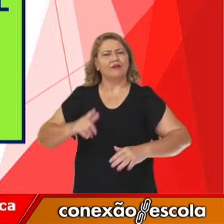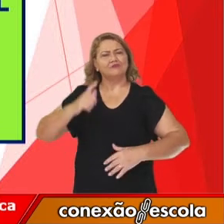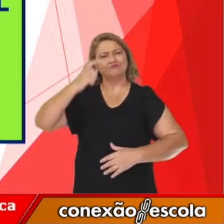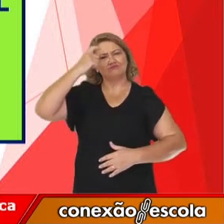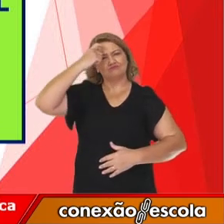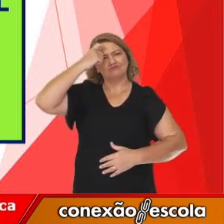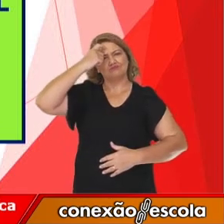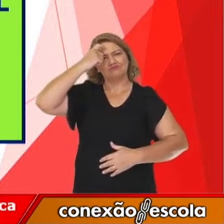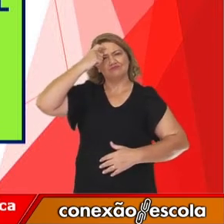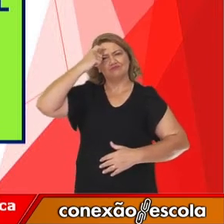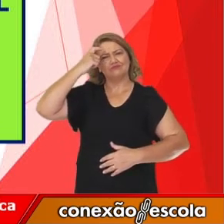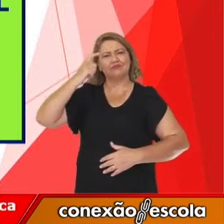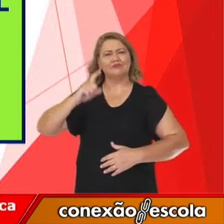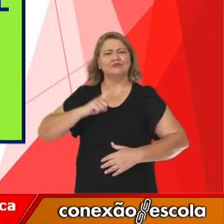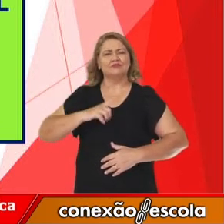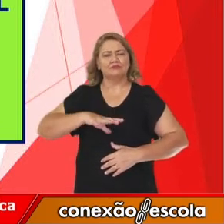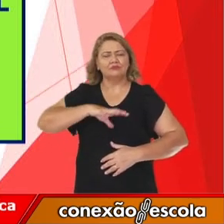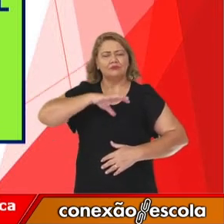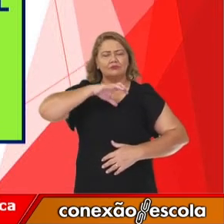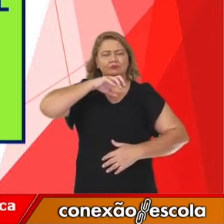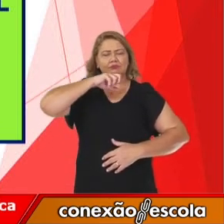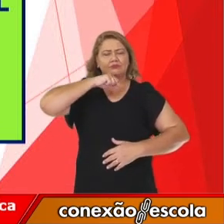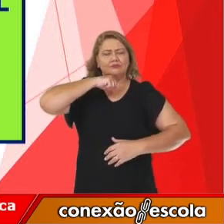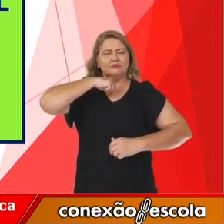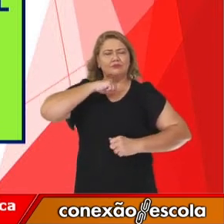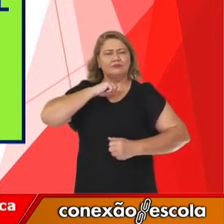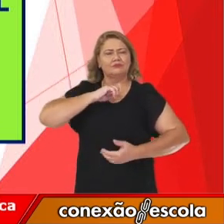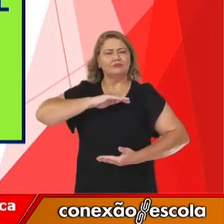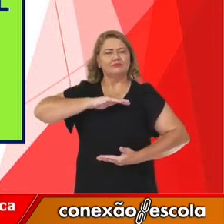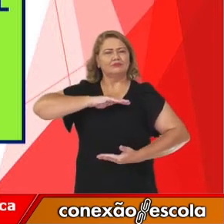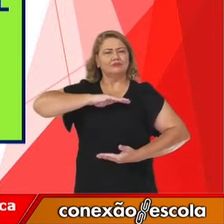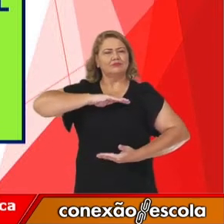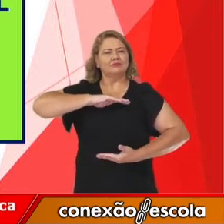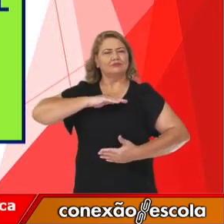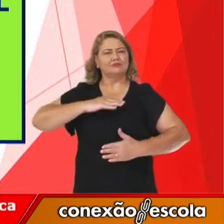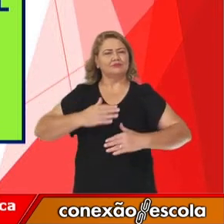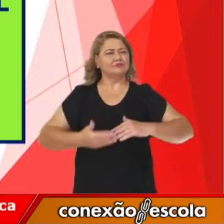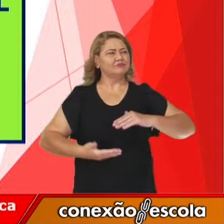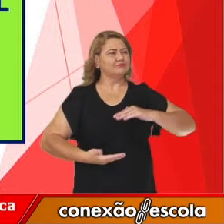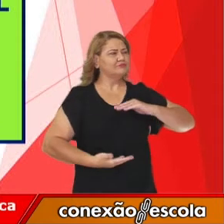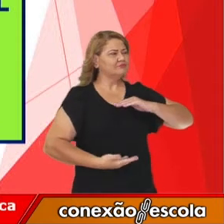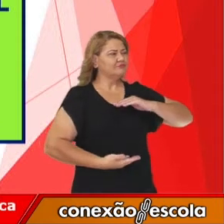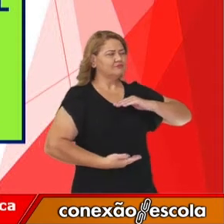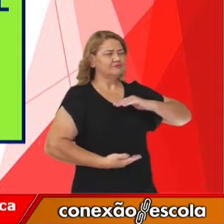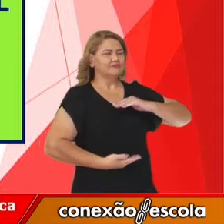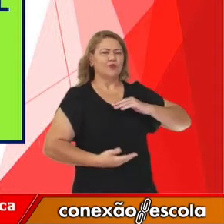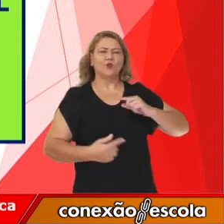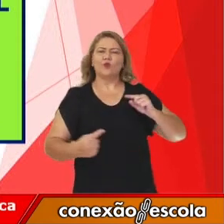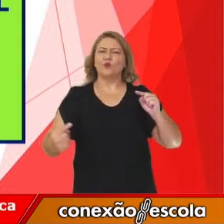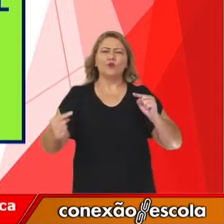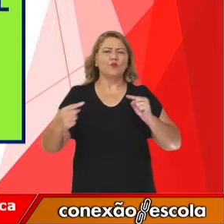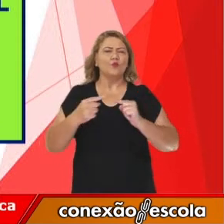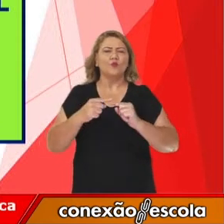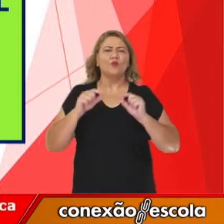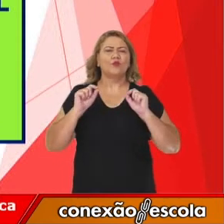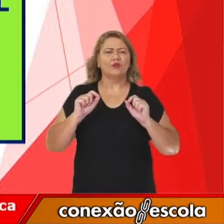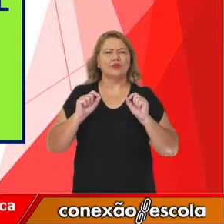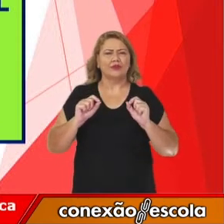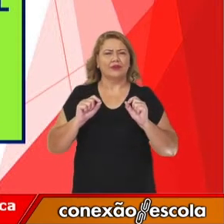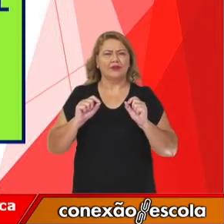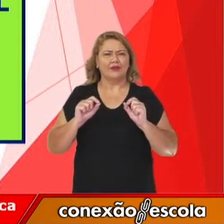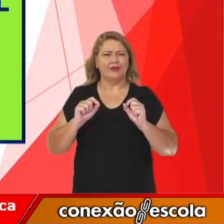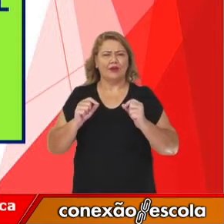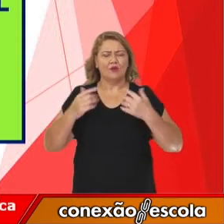conscientização de exercícios respiratórios voltados para obtenção de uma melhor percepção